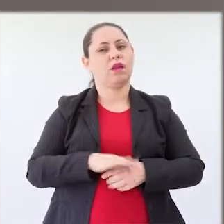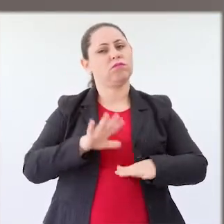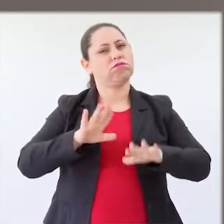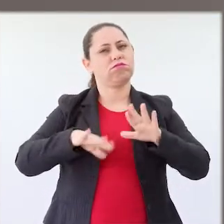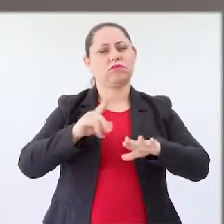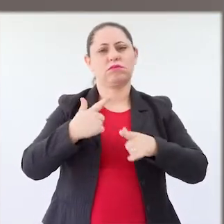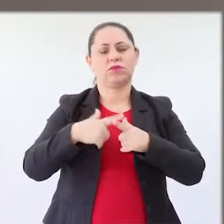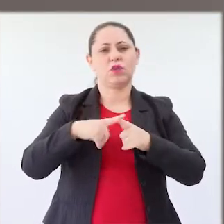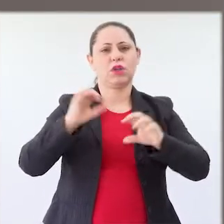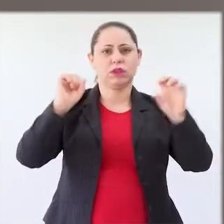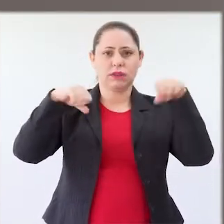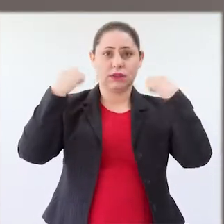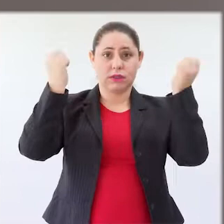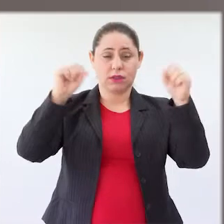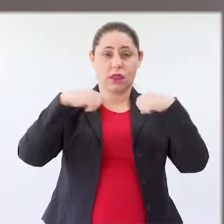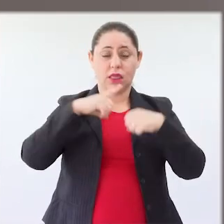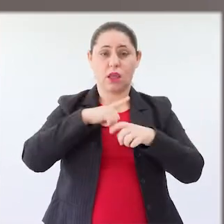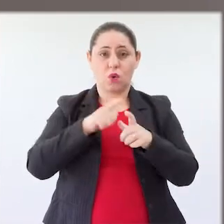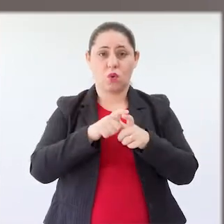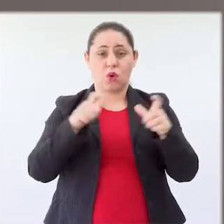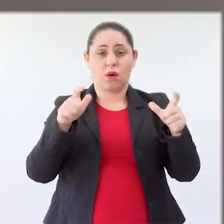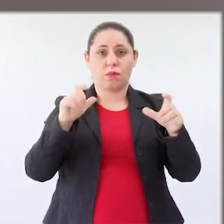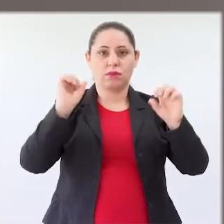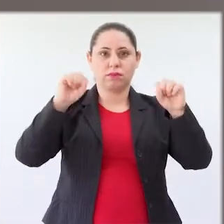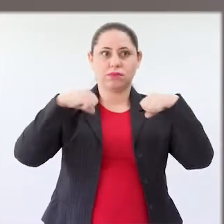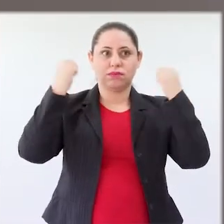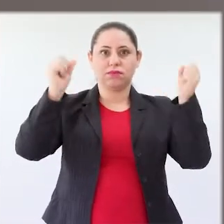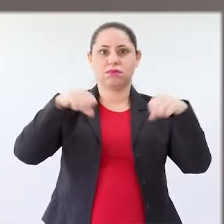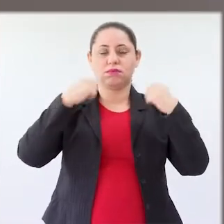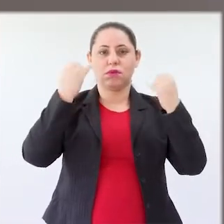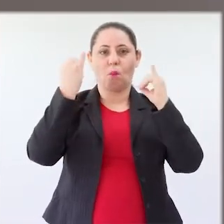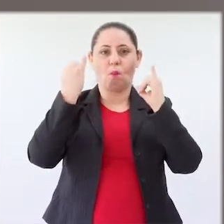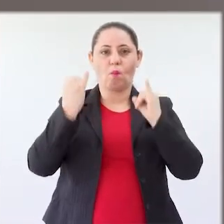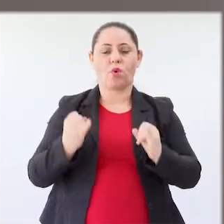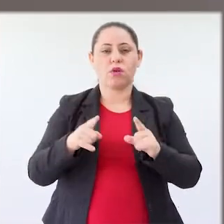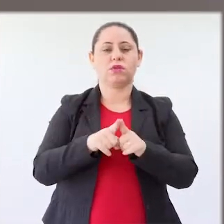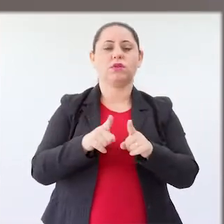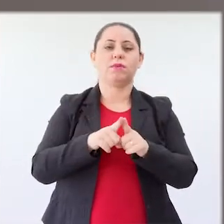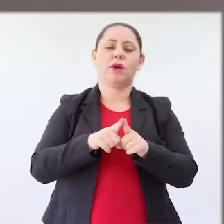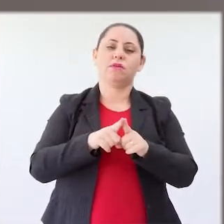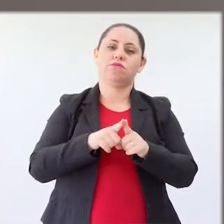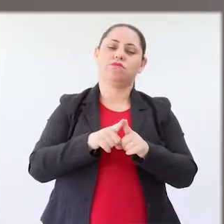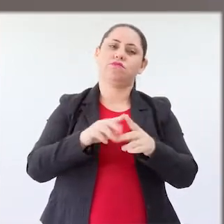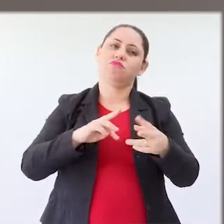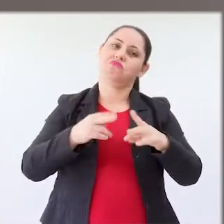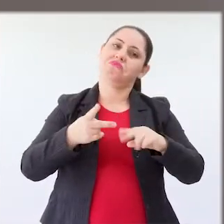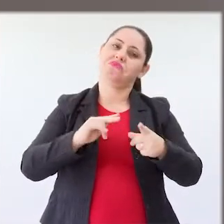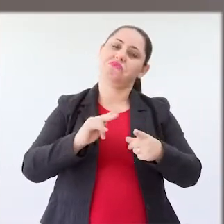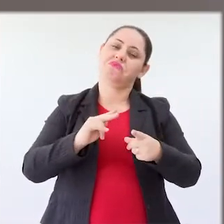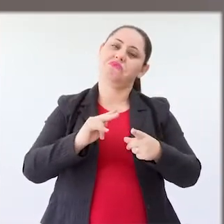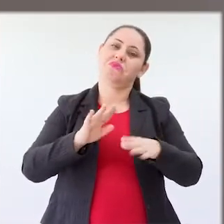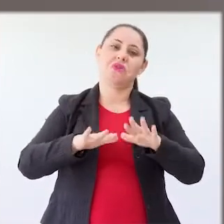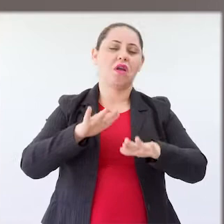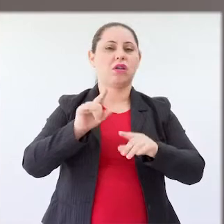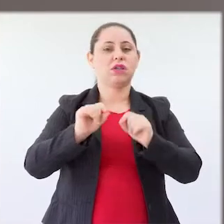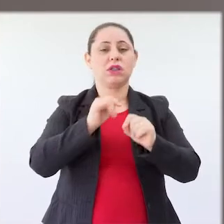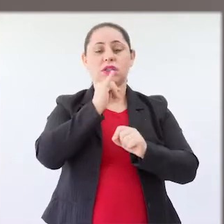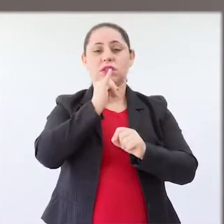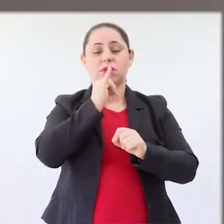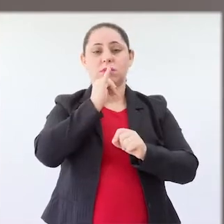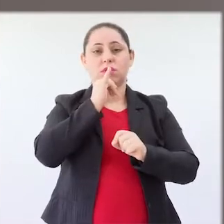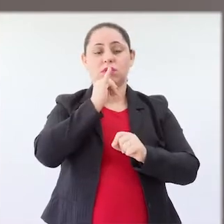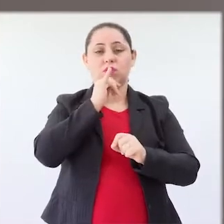faz atividade física, tem um aumento da sua atividade metabólica, isso varia bastante. Então, o consumo da